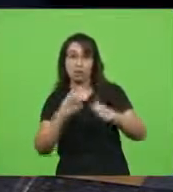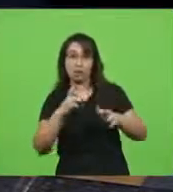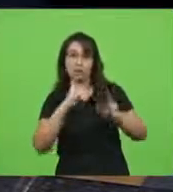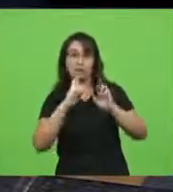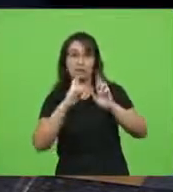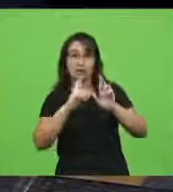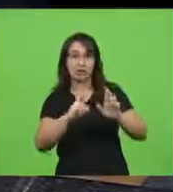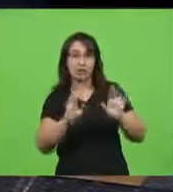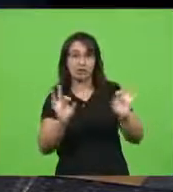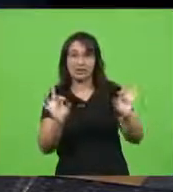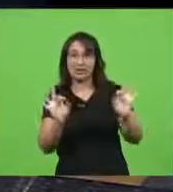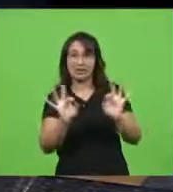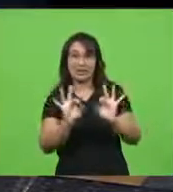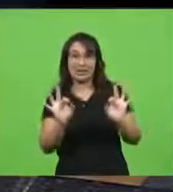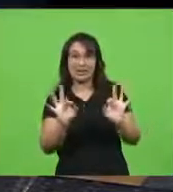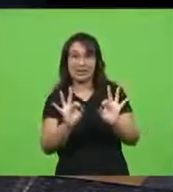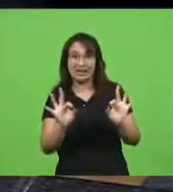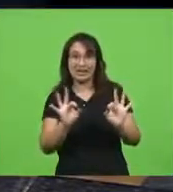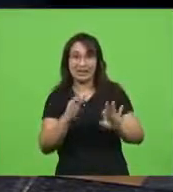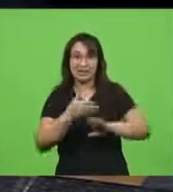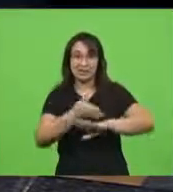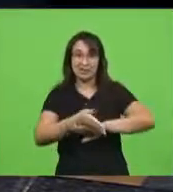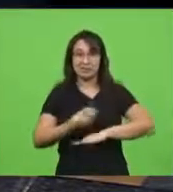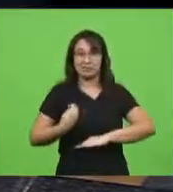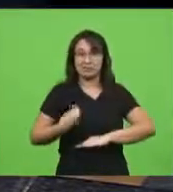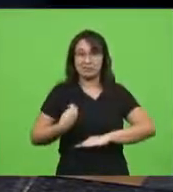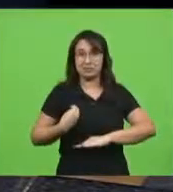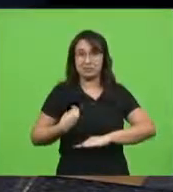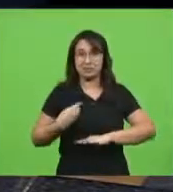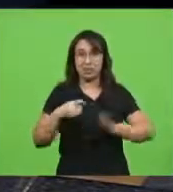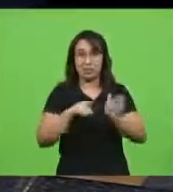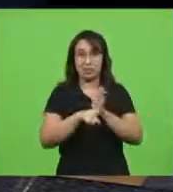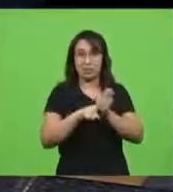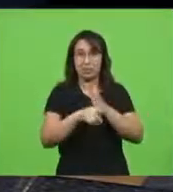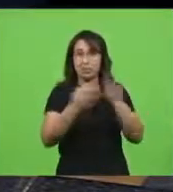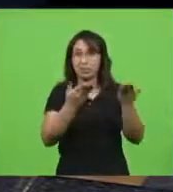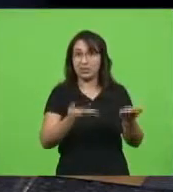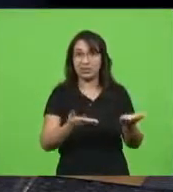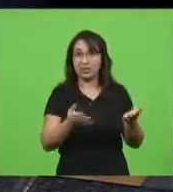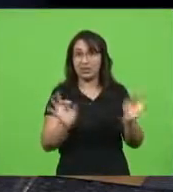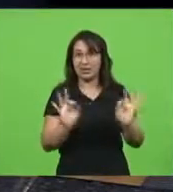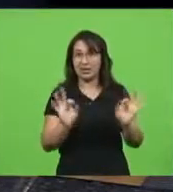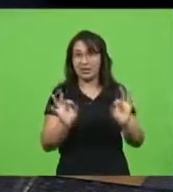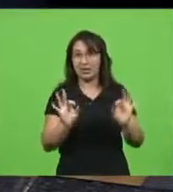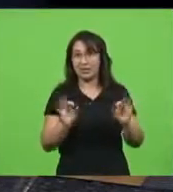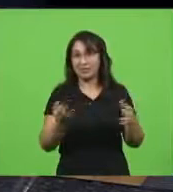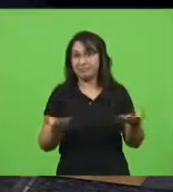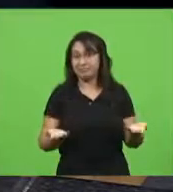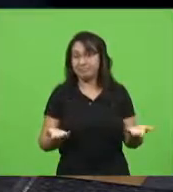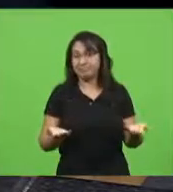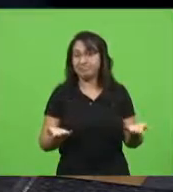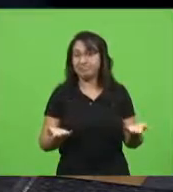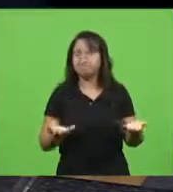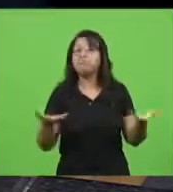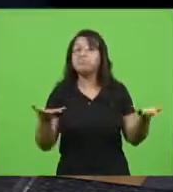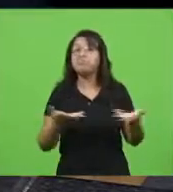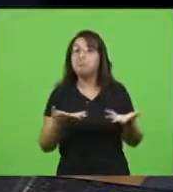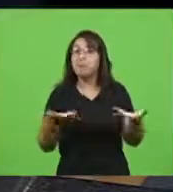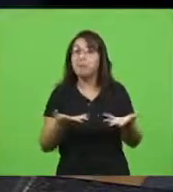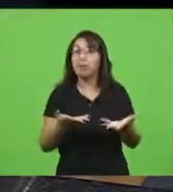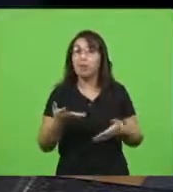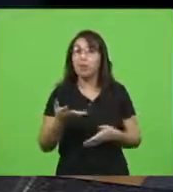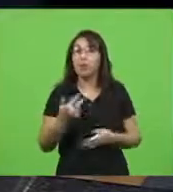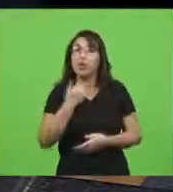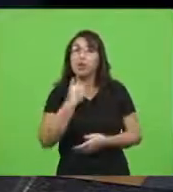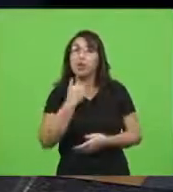estava presente para a gente fazer, deputado Zé Milton, o contraponto, né? Agora, nós não podemos